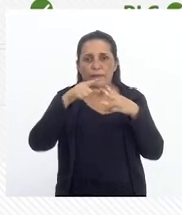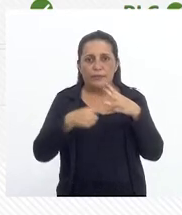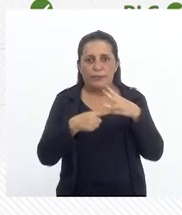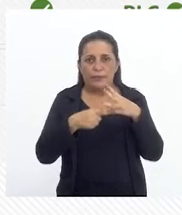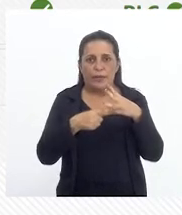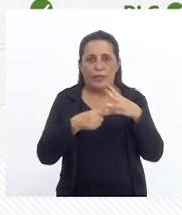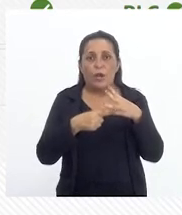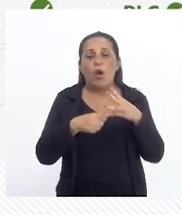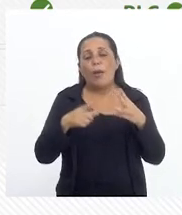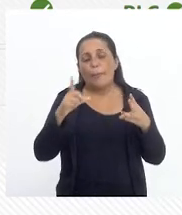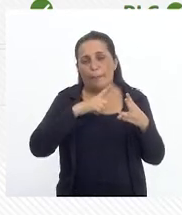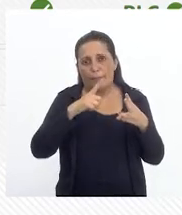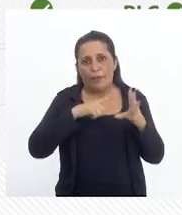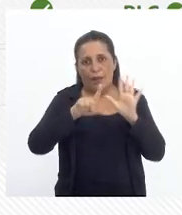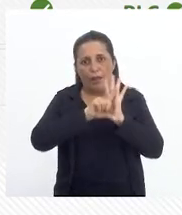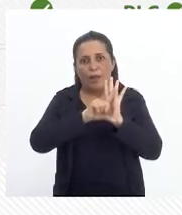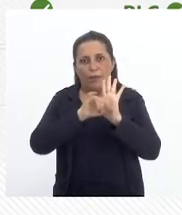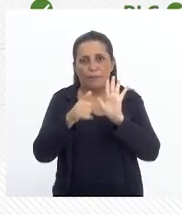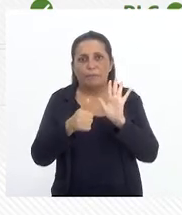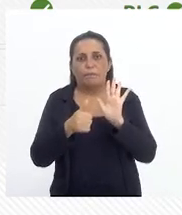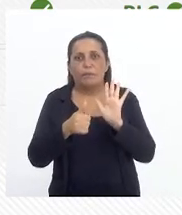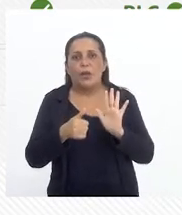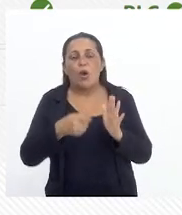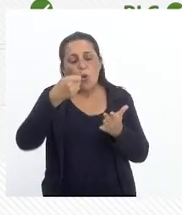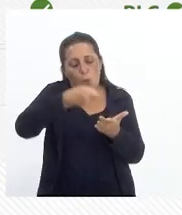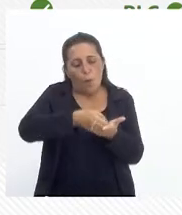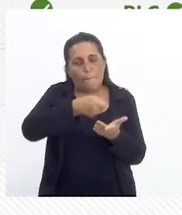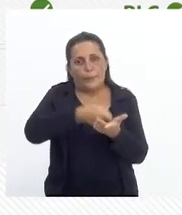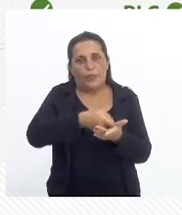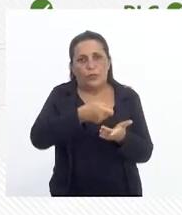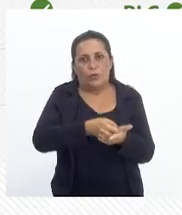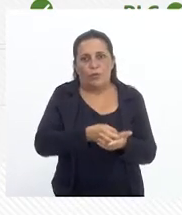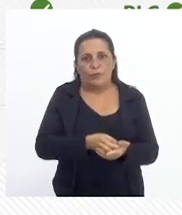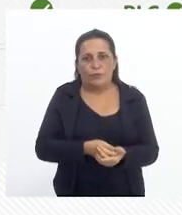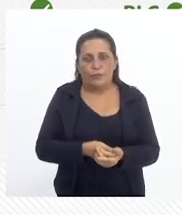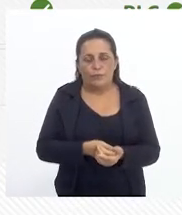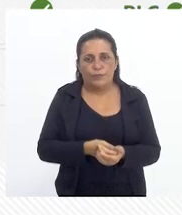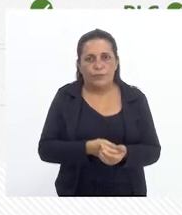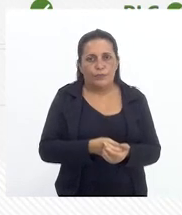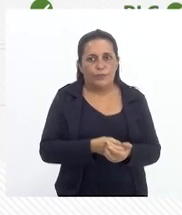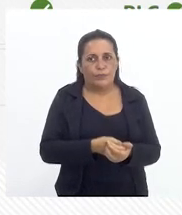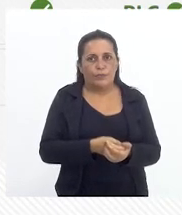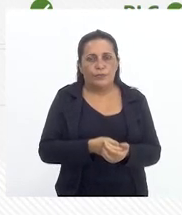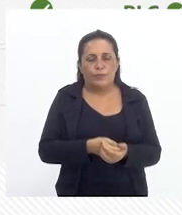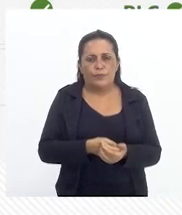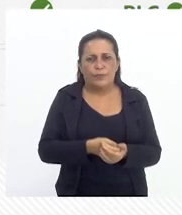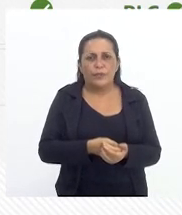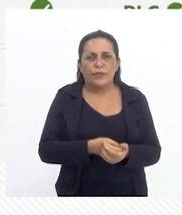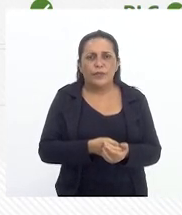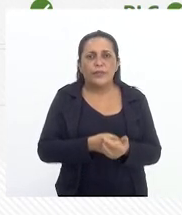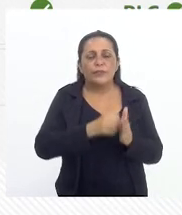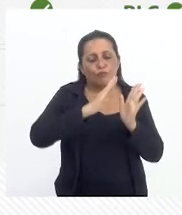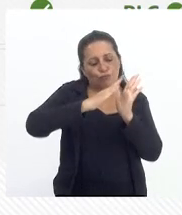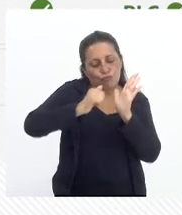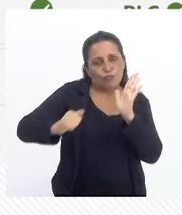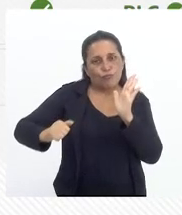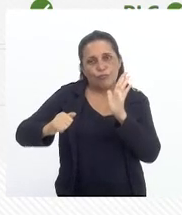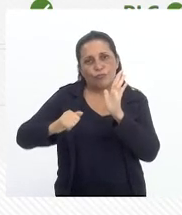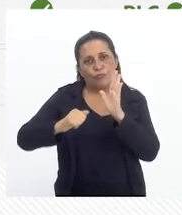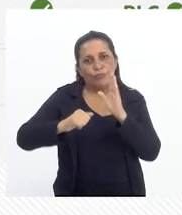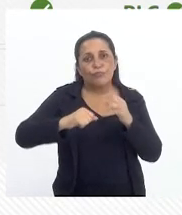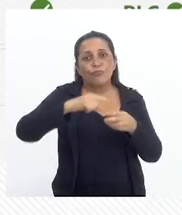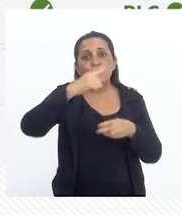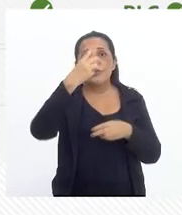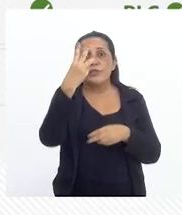triênio consta da lei que é obrigatório né que seja extinto o